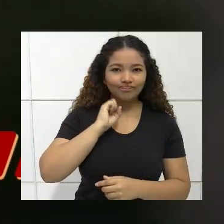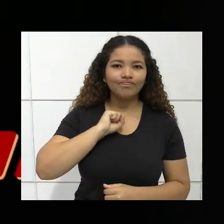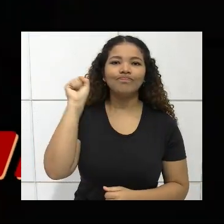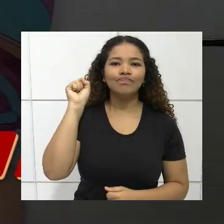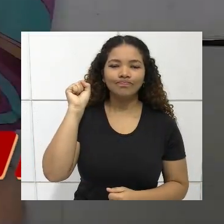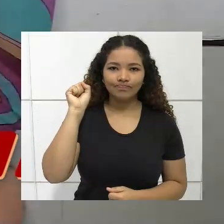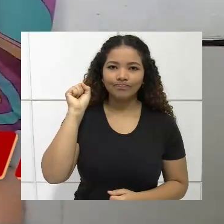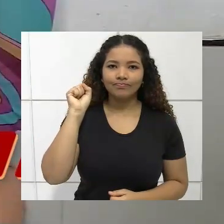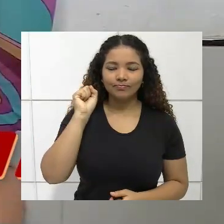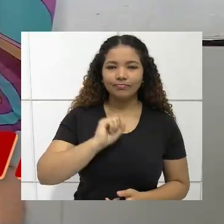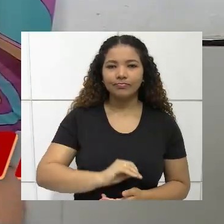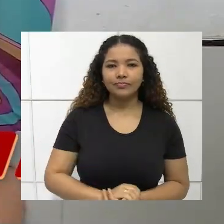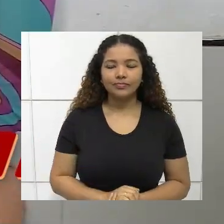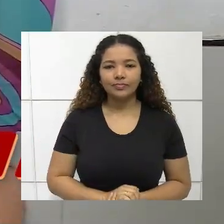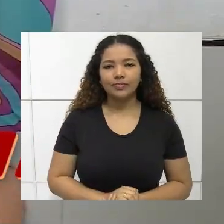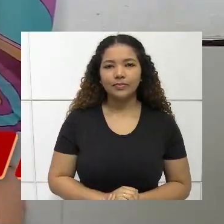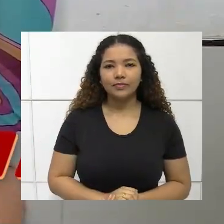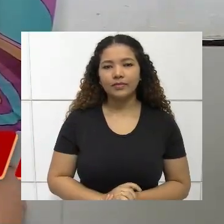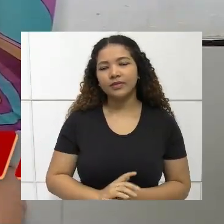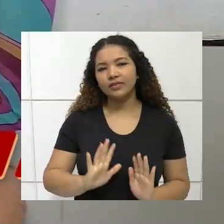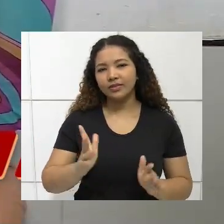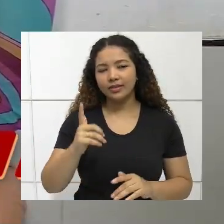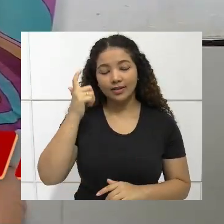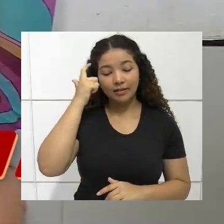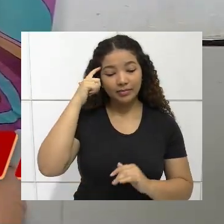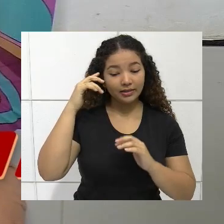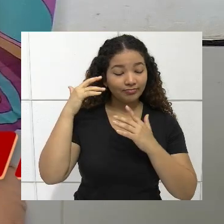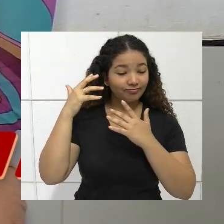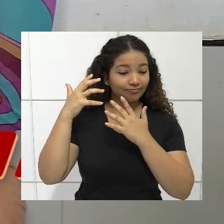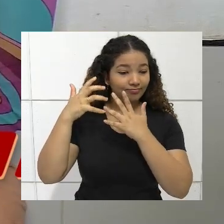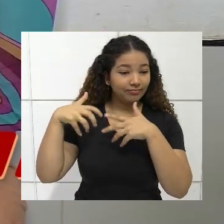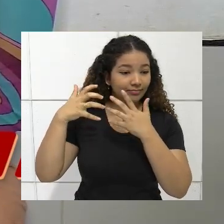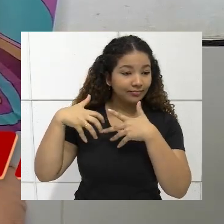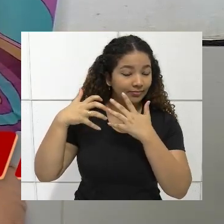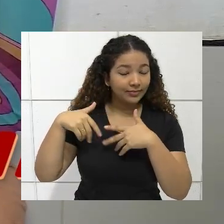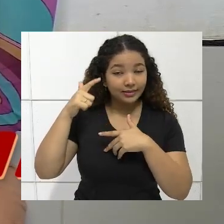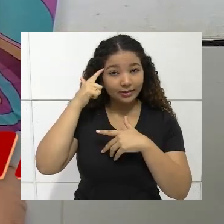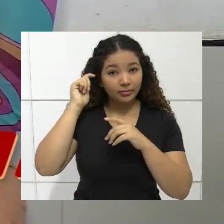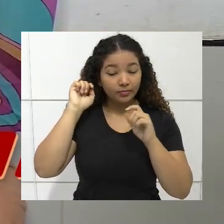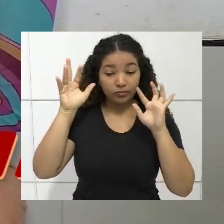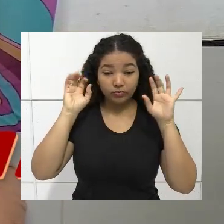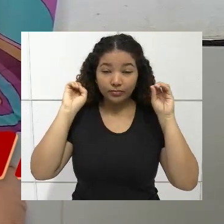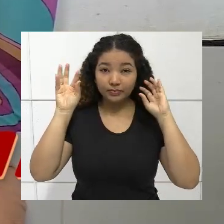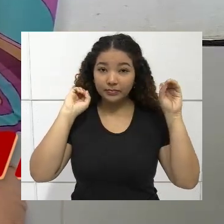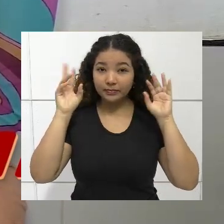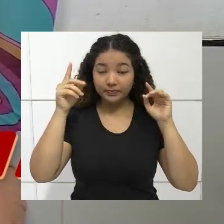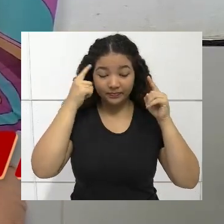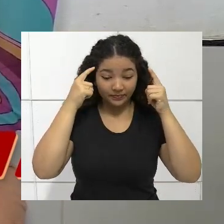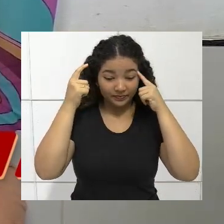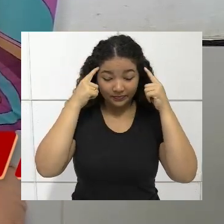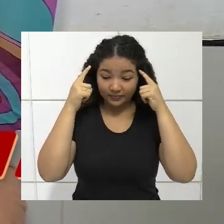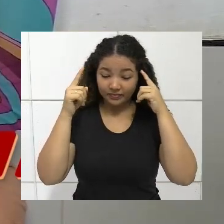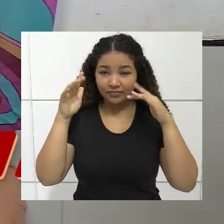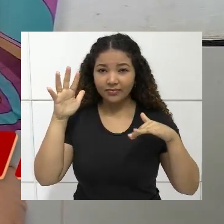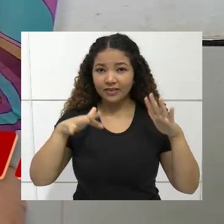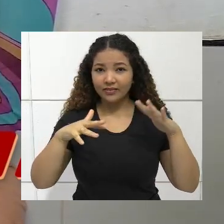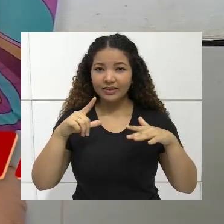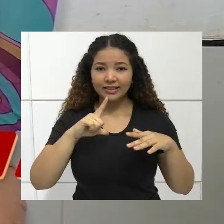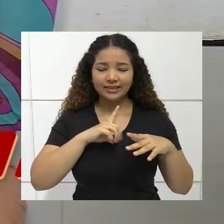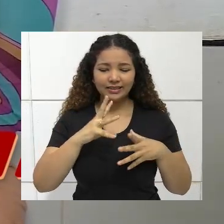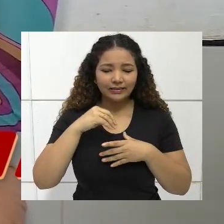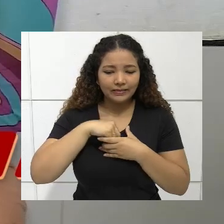vida. Passa por várias coisas na mente da gente, entendeu? E é uma dor,